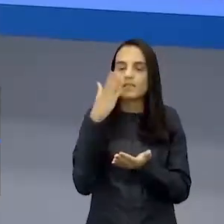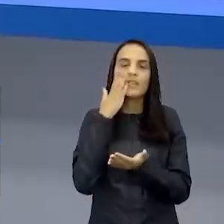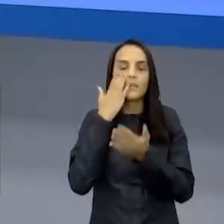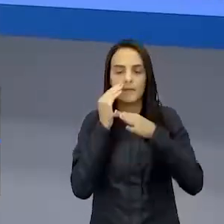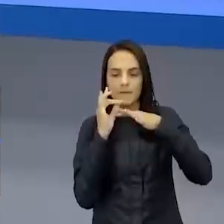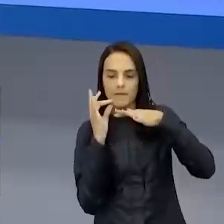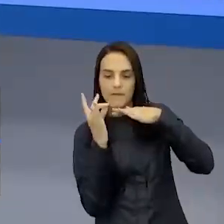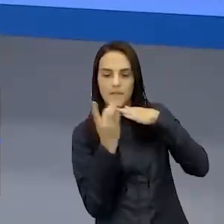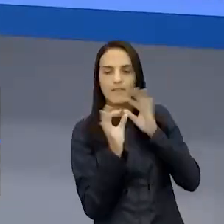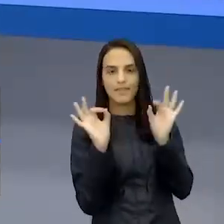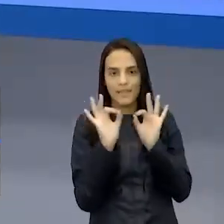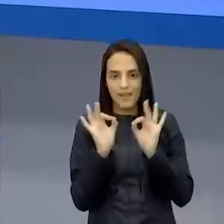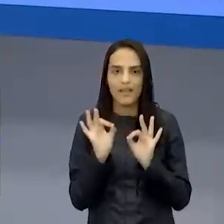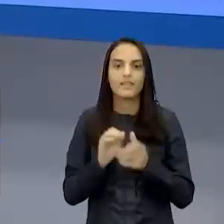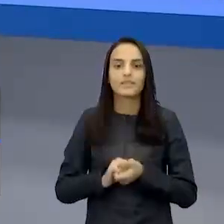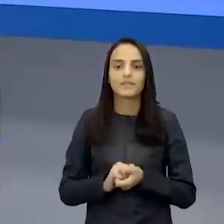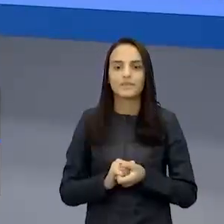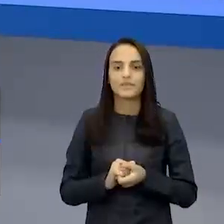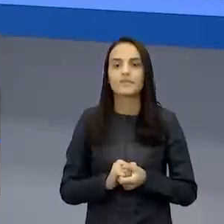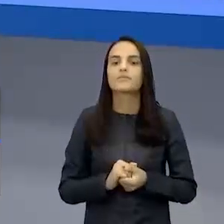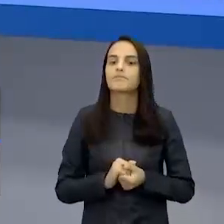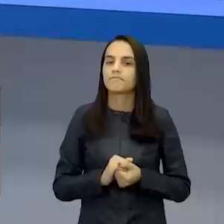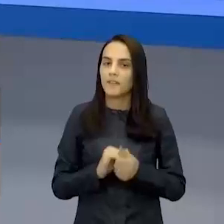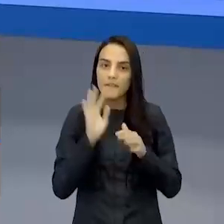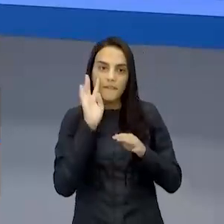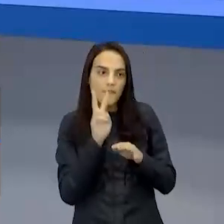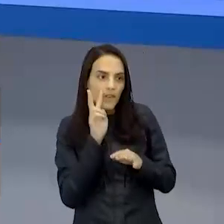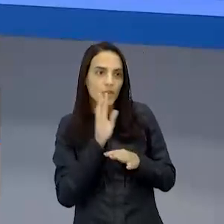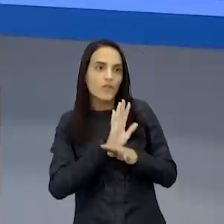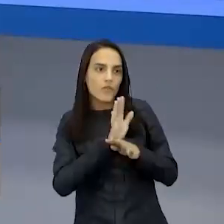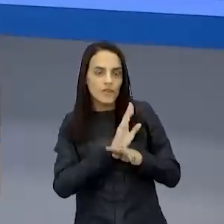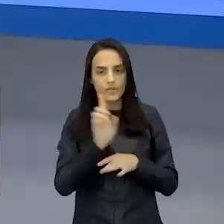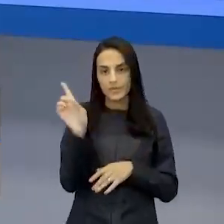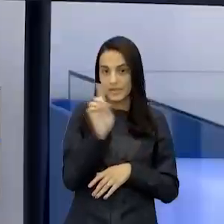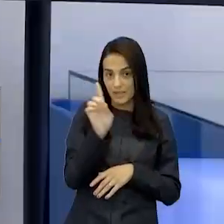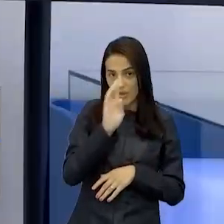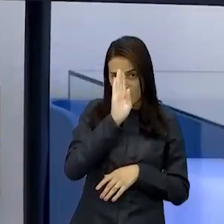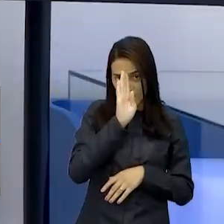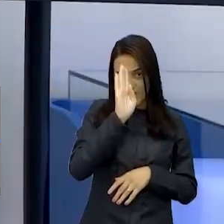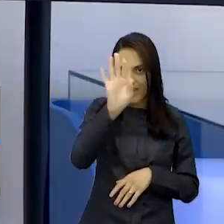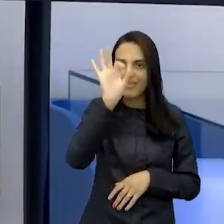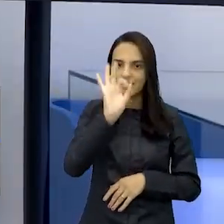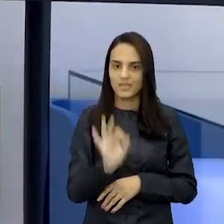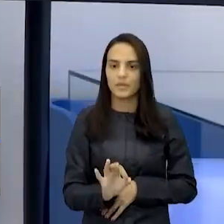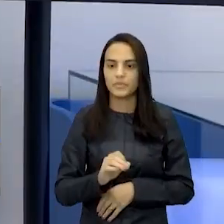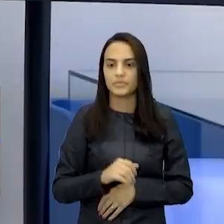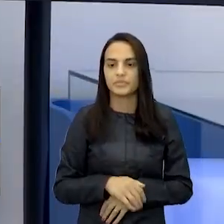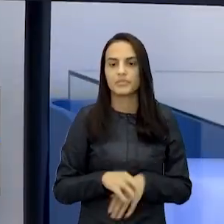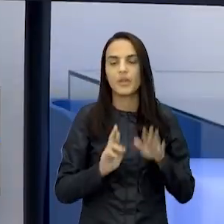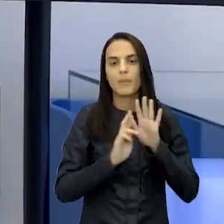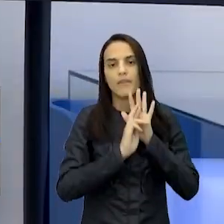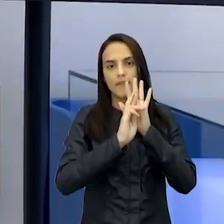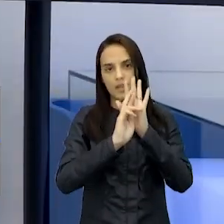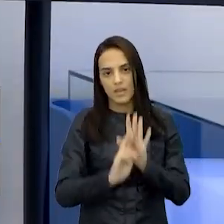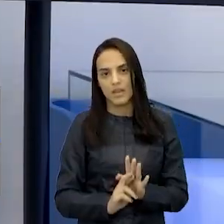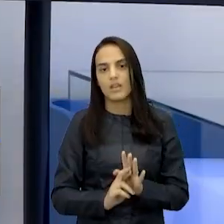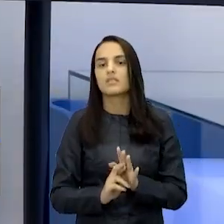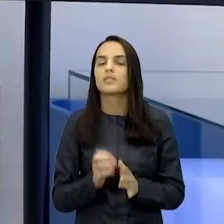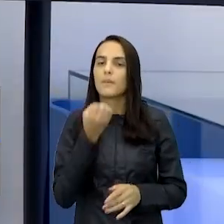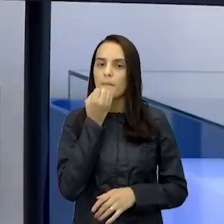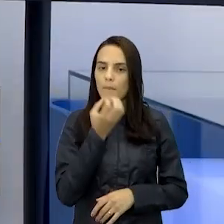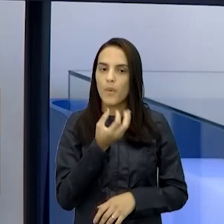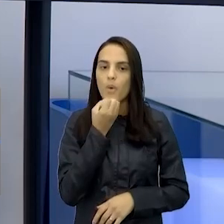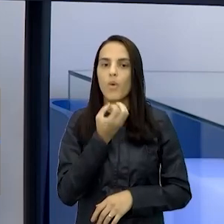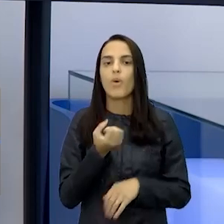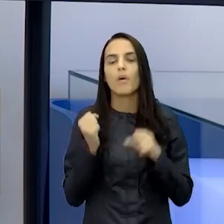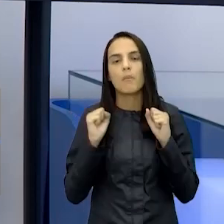querer pegar, fulano disse, eu vi um vídeo. Não, você vai direto na coisa certa, né? Isso, com uma referência, né? Com uma referência boa, pode